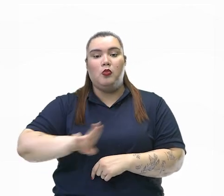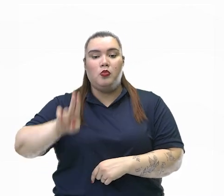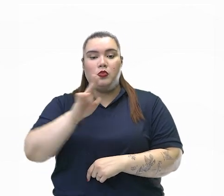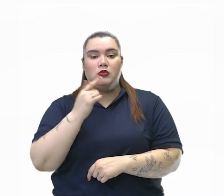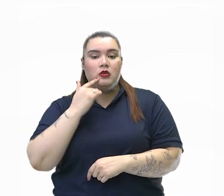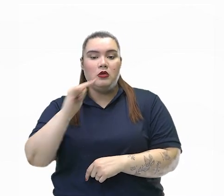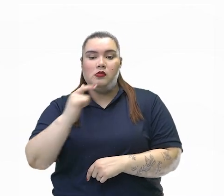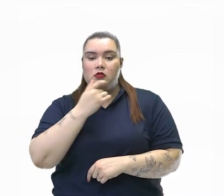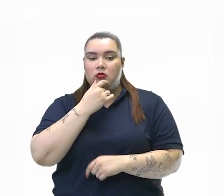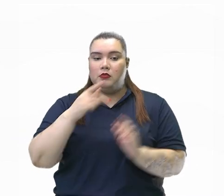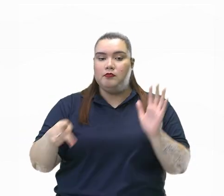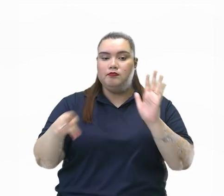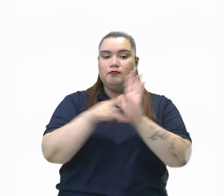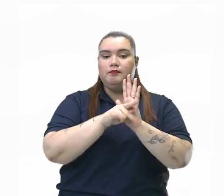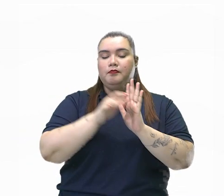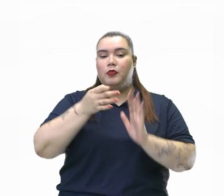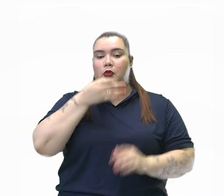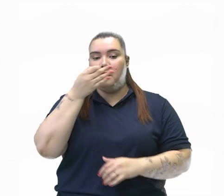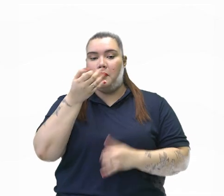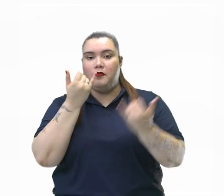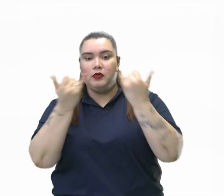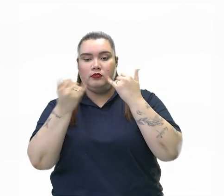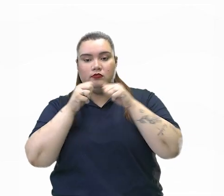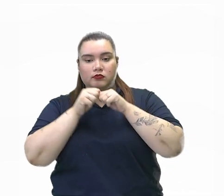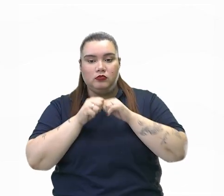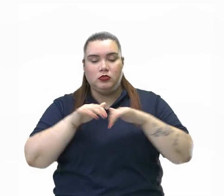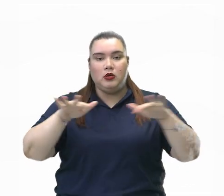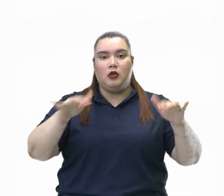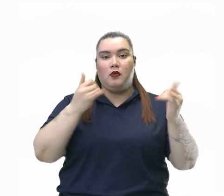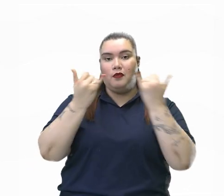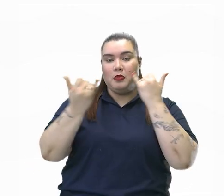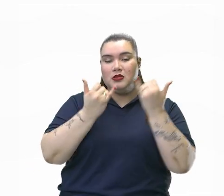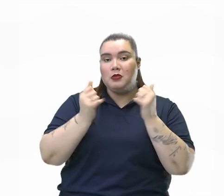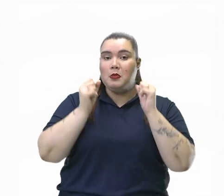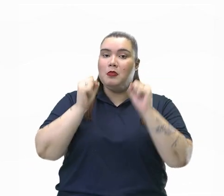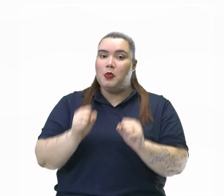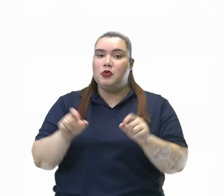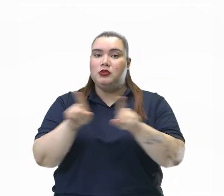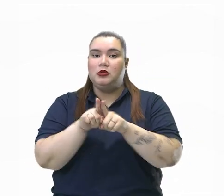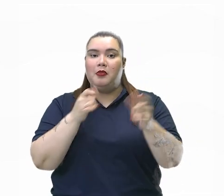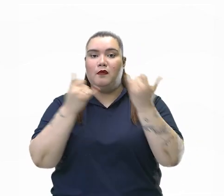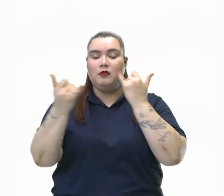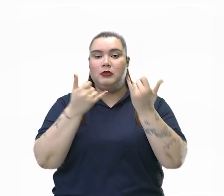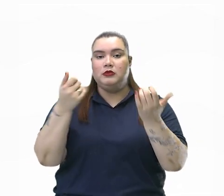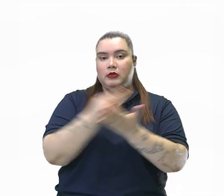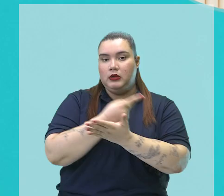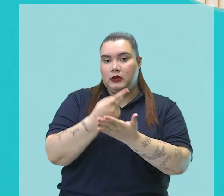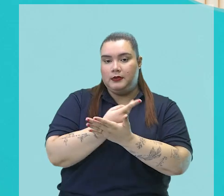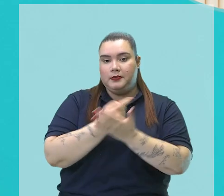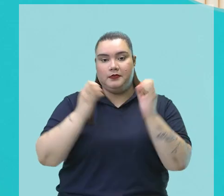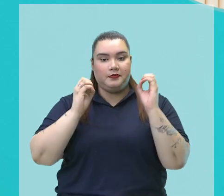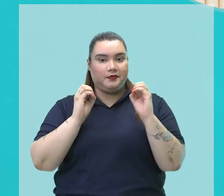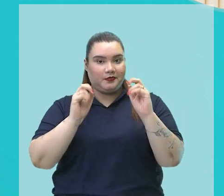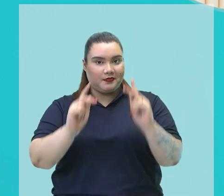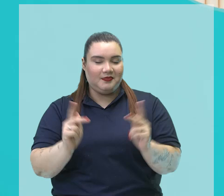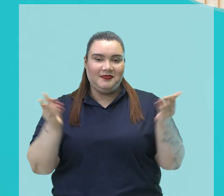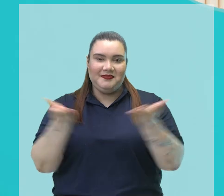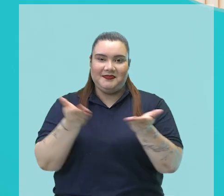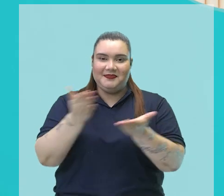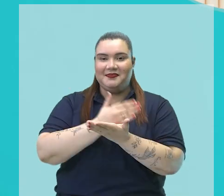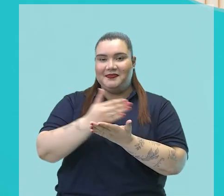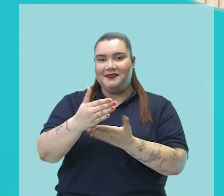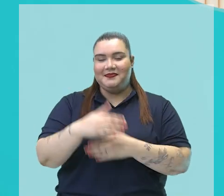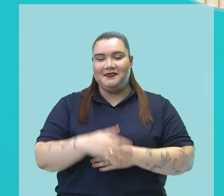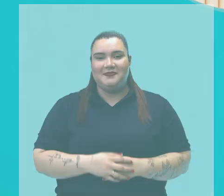de legitimação do discurso, disseminando ideologias e desinformação. Bora para a